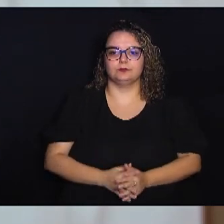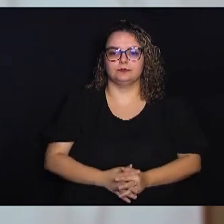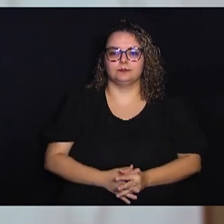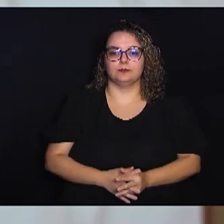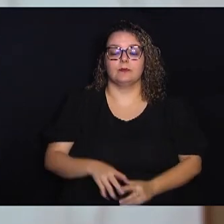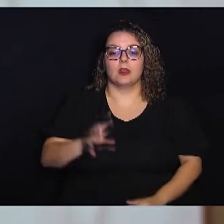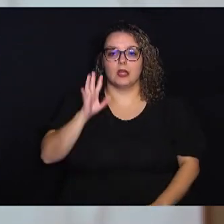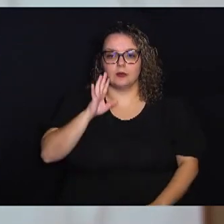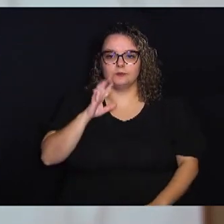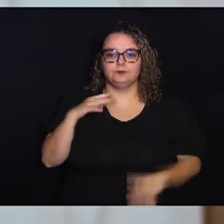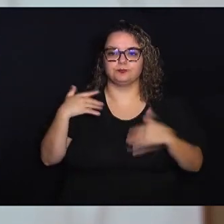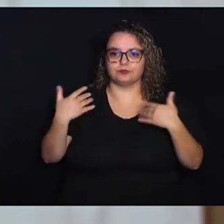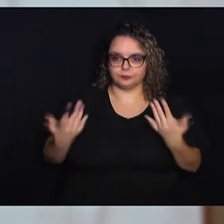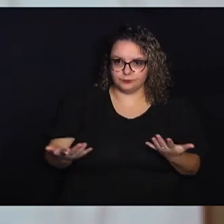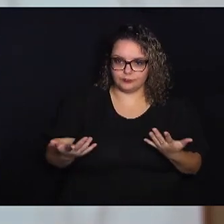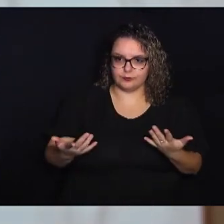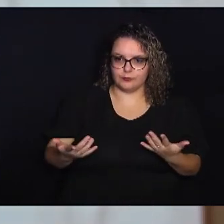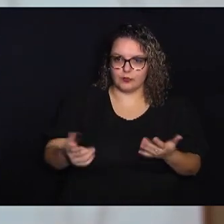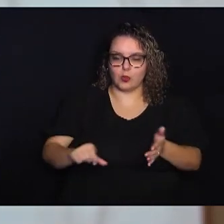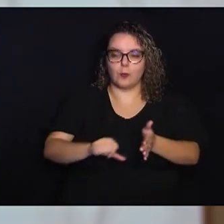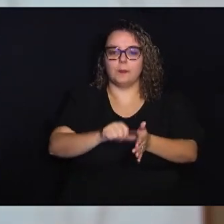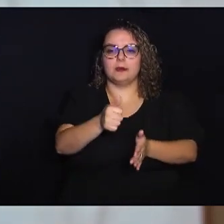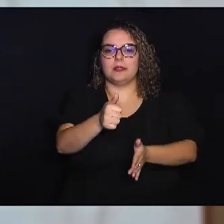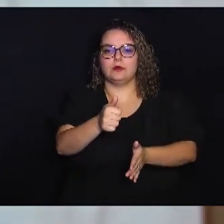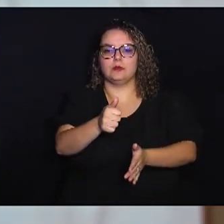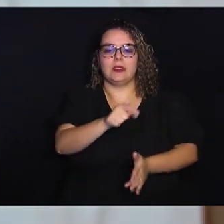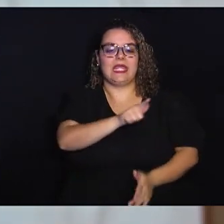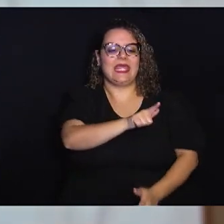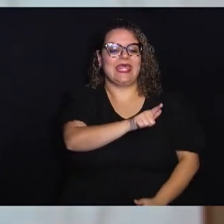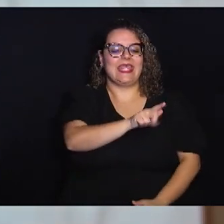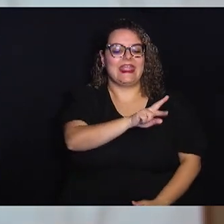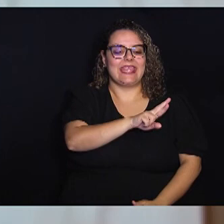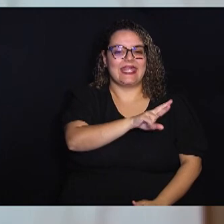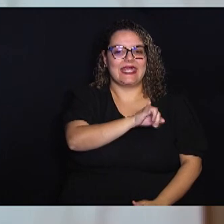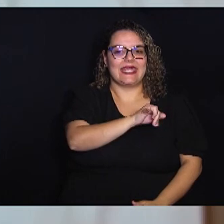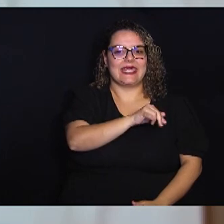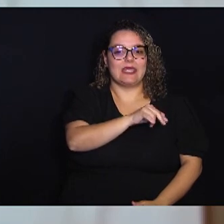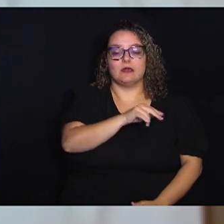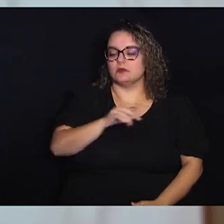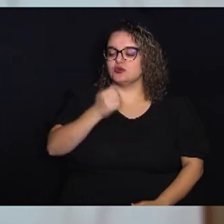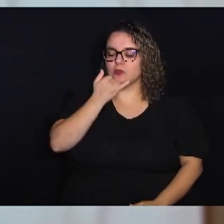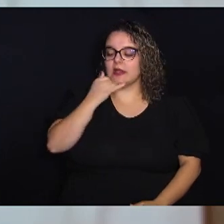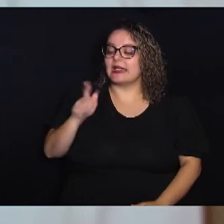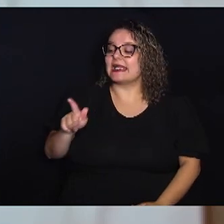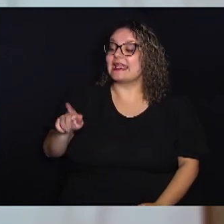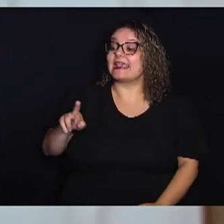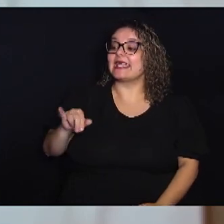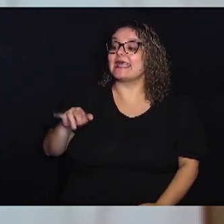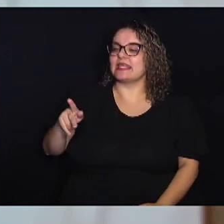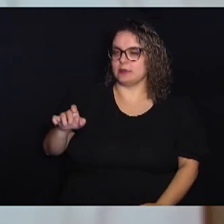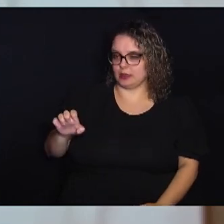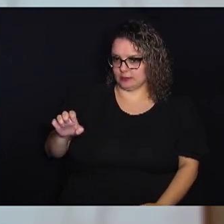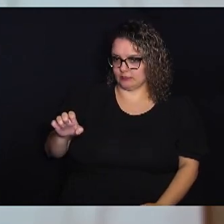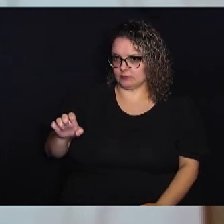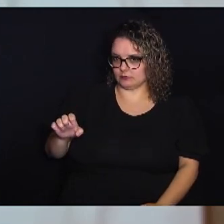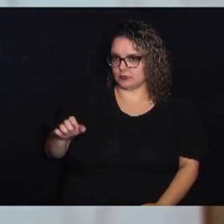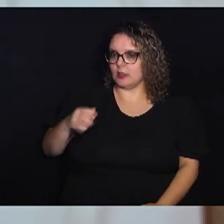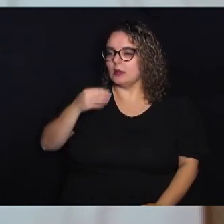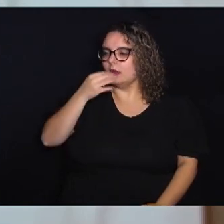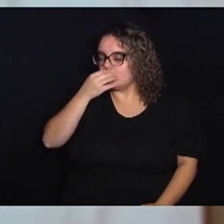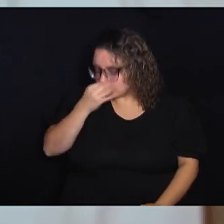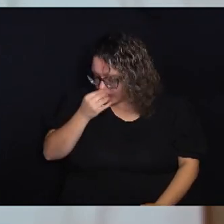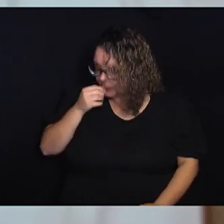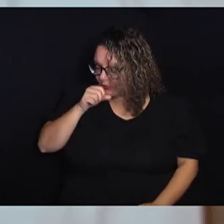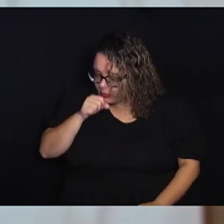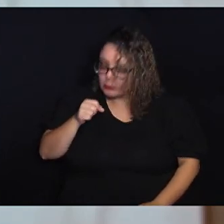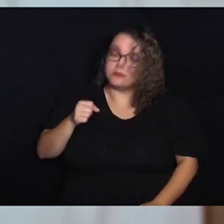Legal. Então, primeiro, né, o termo gripe, ele é um termo formal, que a gente usa dentro mesmo